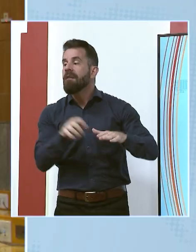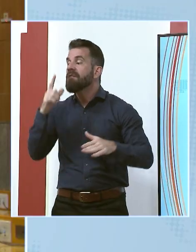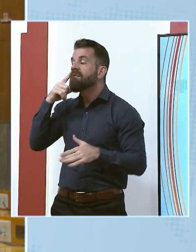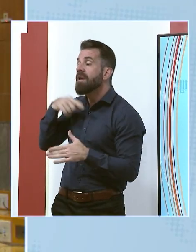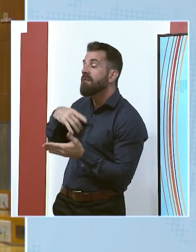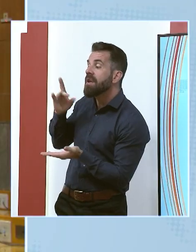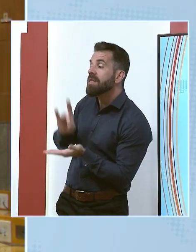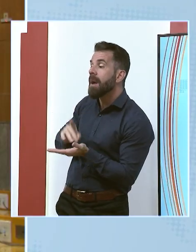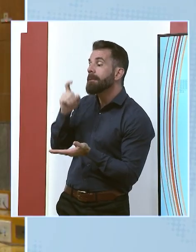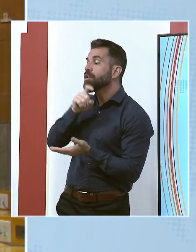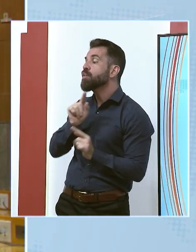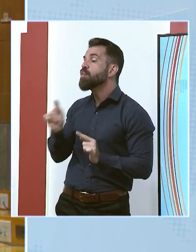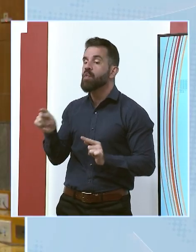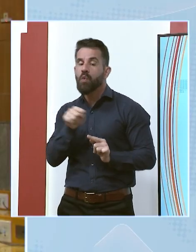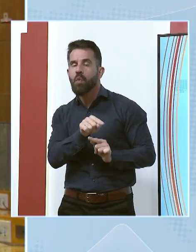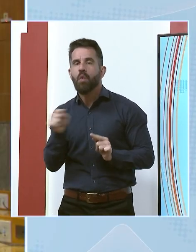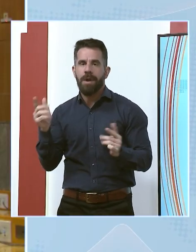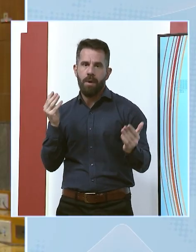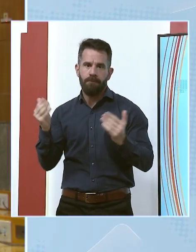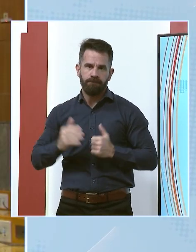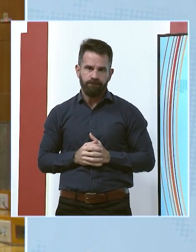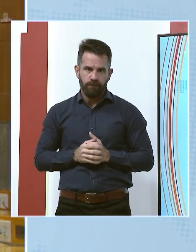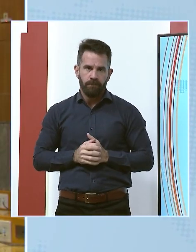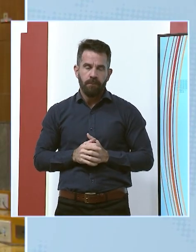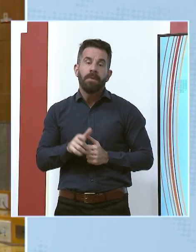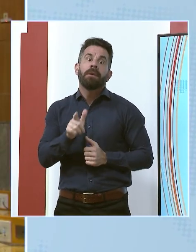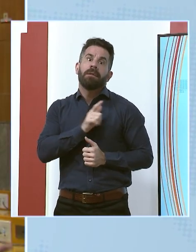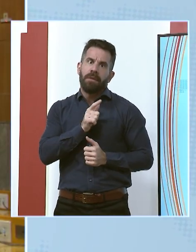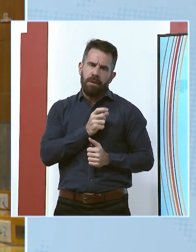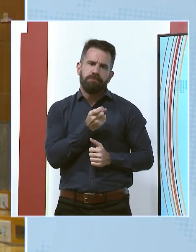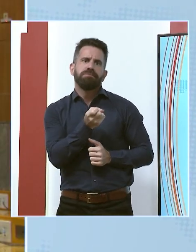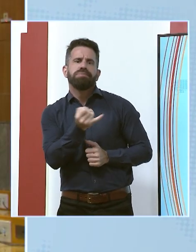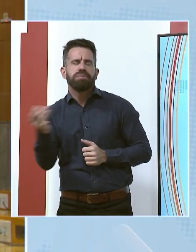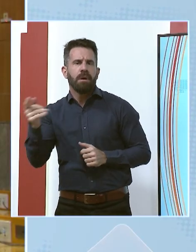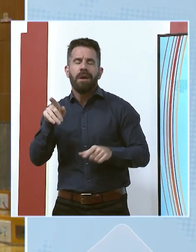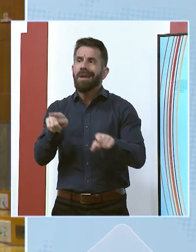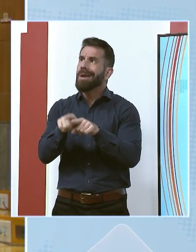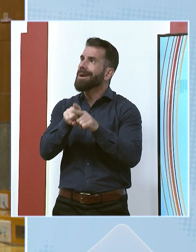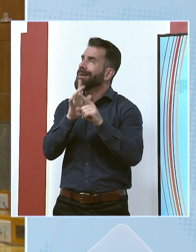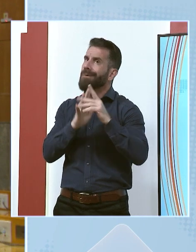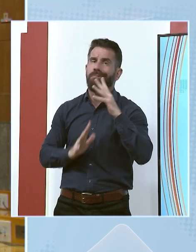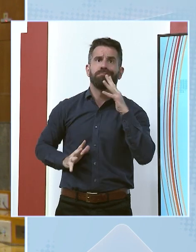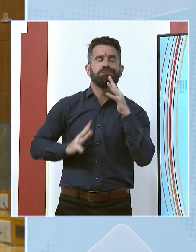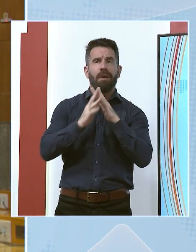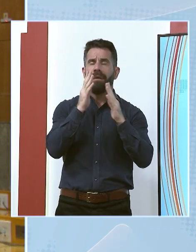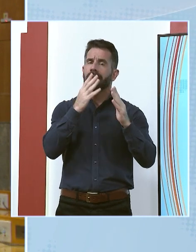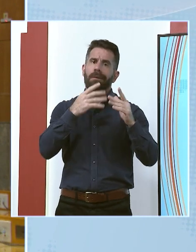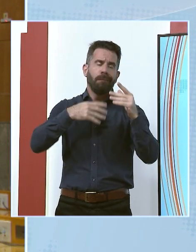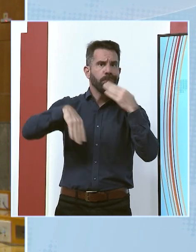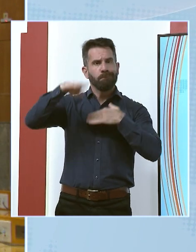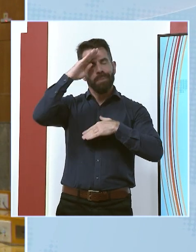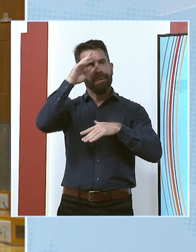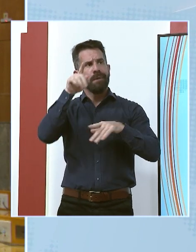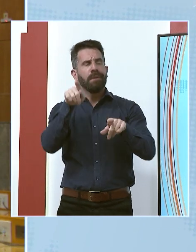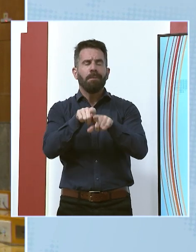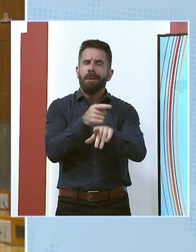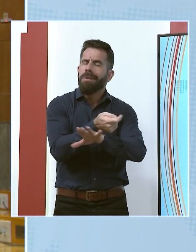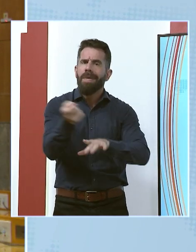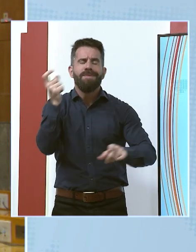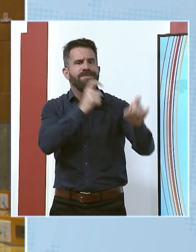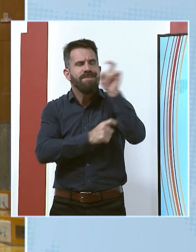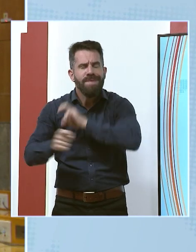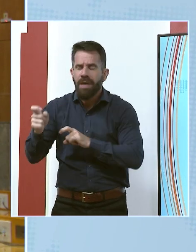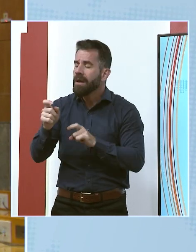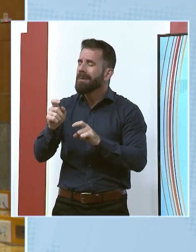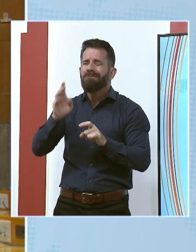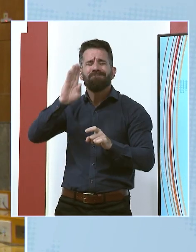A radicalização política, o extremismo, né, a polarização e a desinformação, ela se tornou um